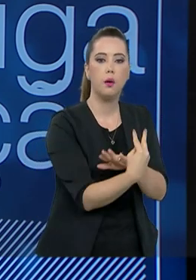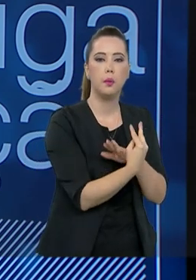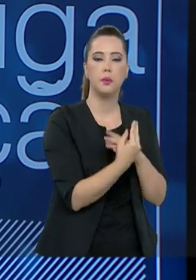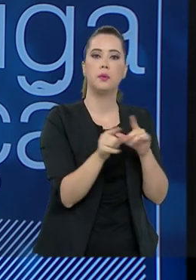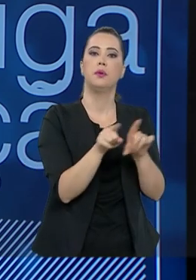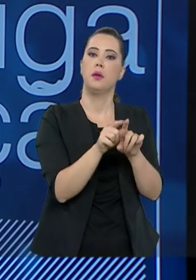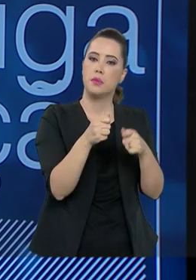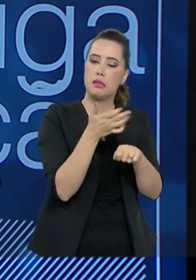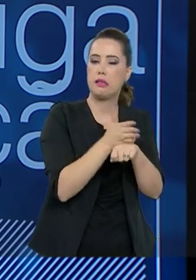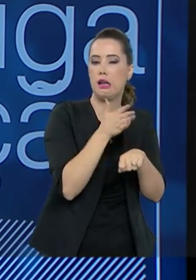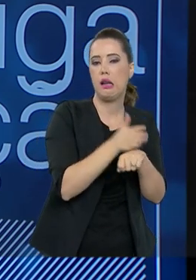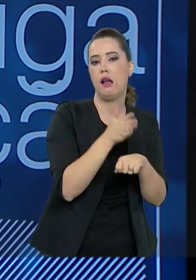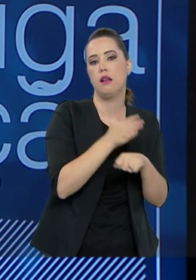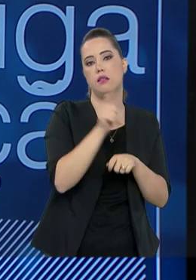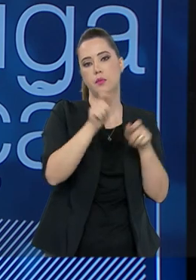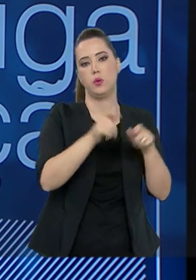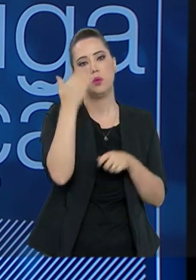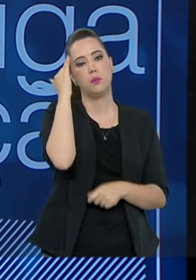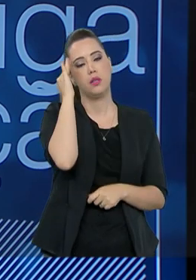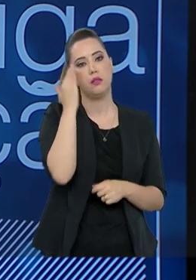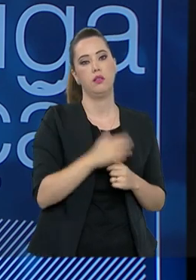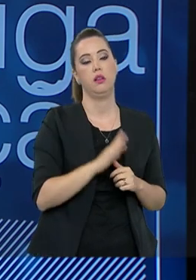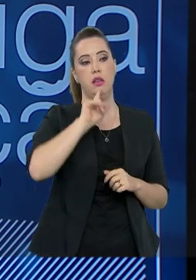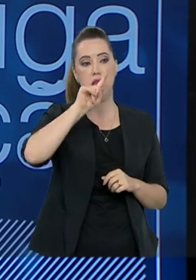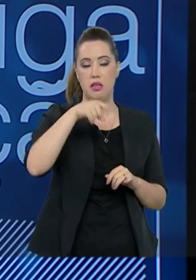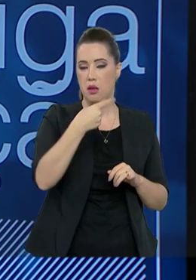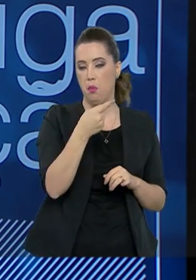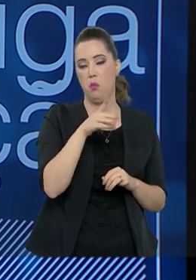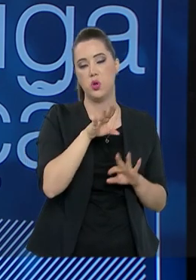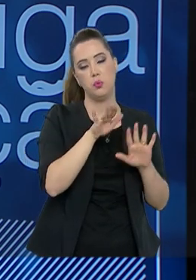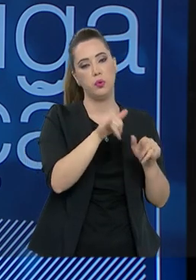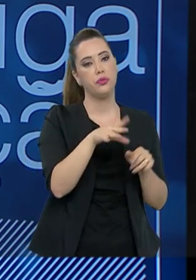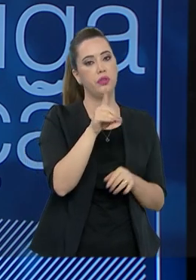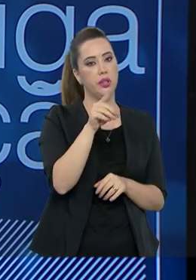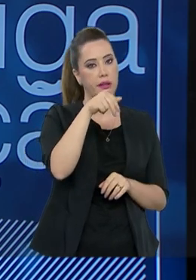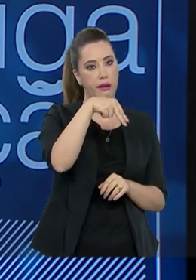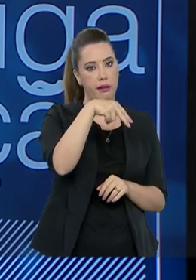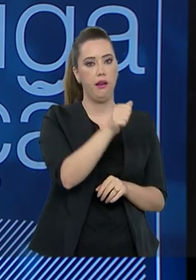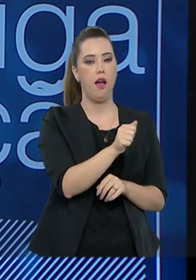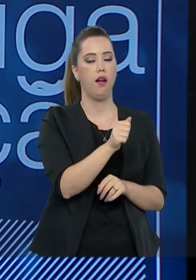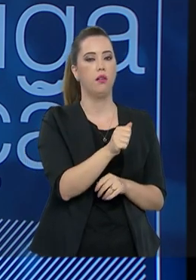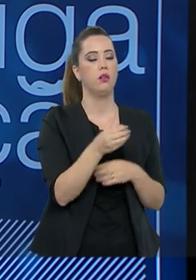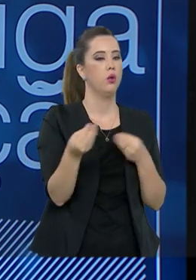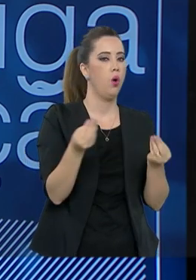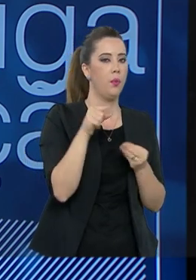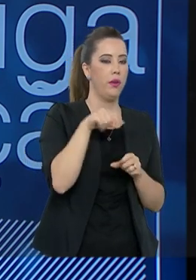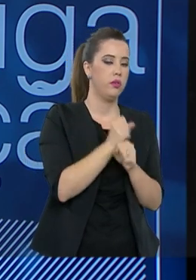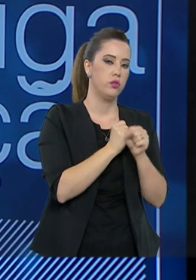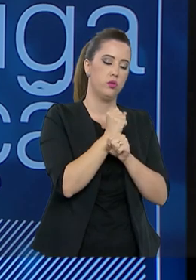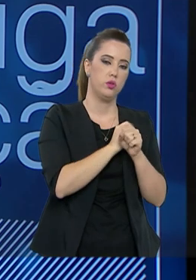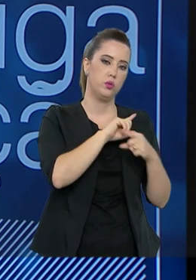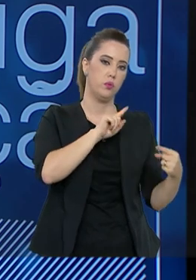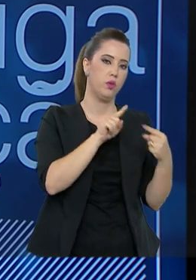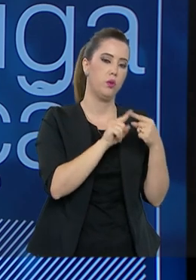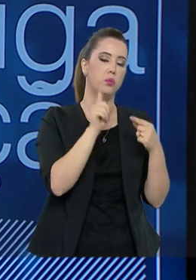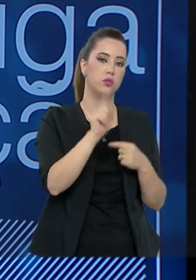de DNA. Então, é um projeto que se estende por 4 anos, mas que, para esse ano, as metas